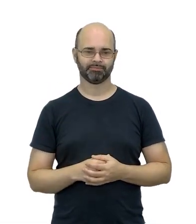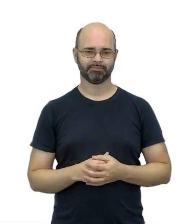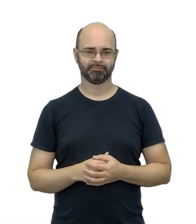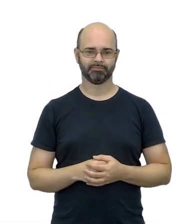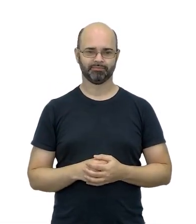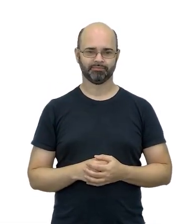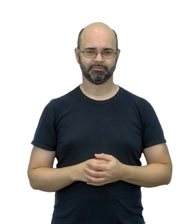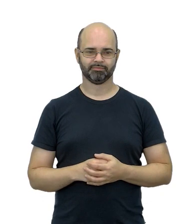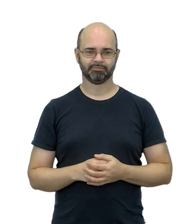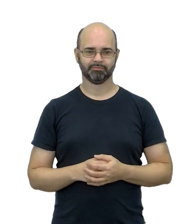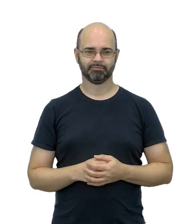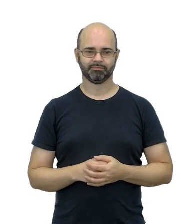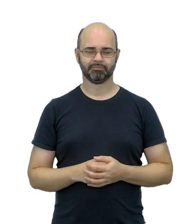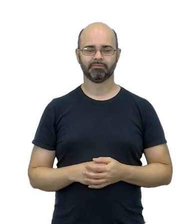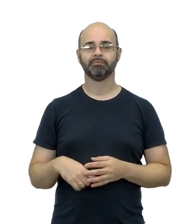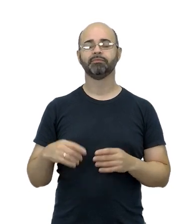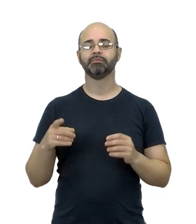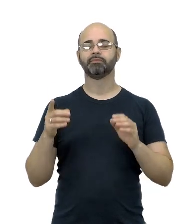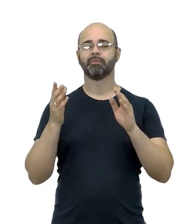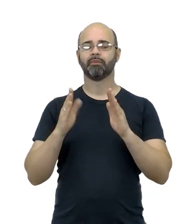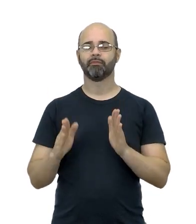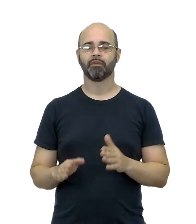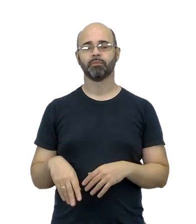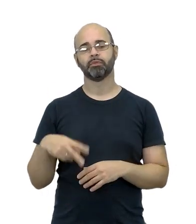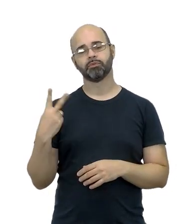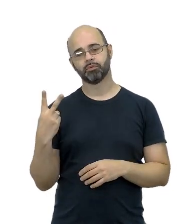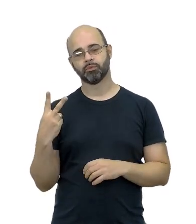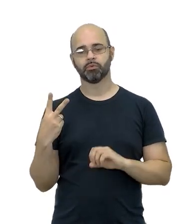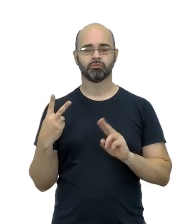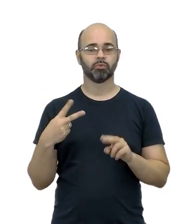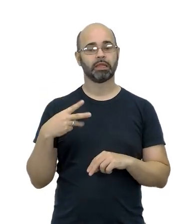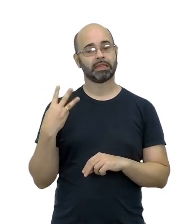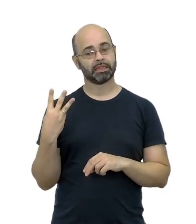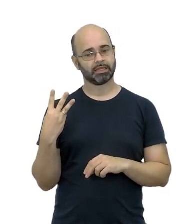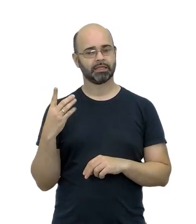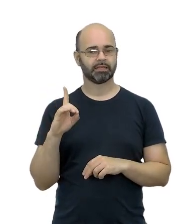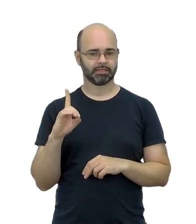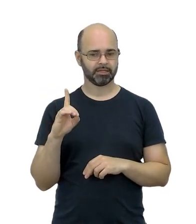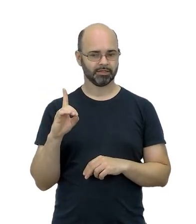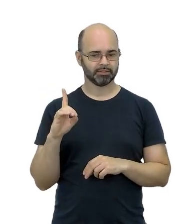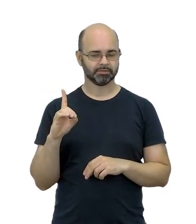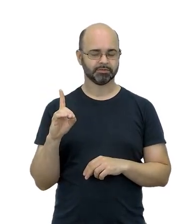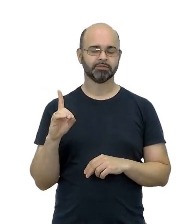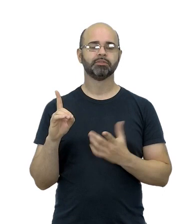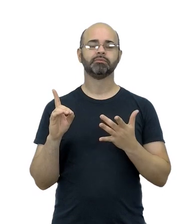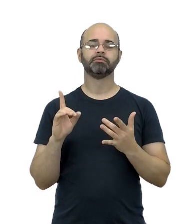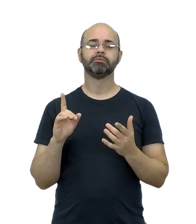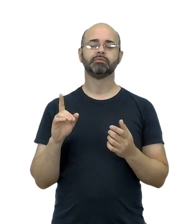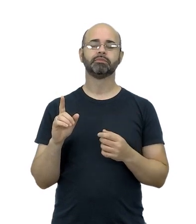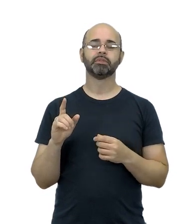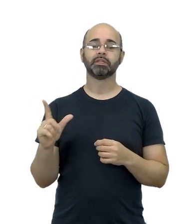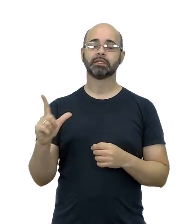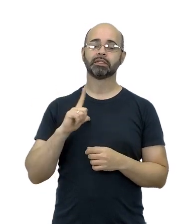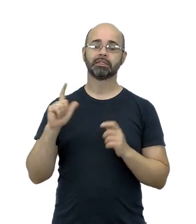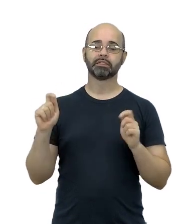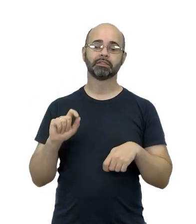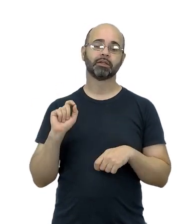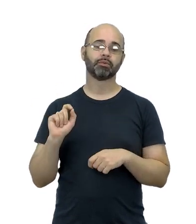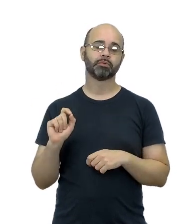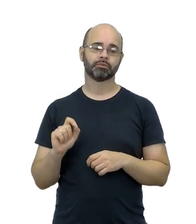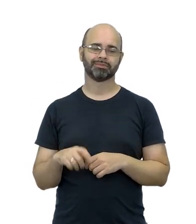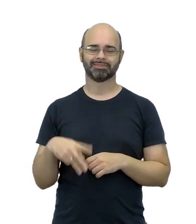Nas formas bi ou tridimensionais, o que a gente pode ter, né? A gente apresentou aqui, as